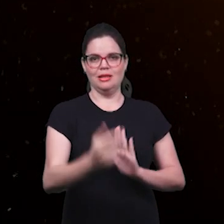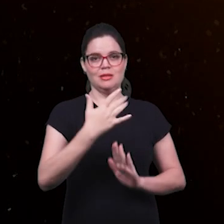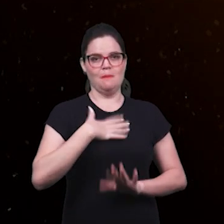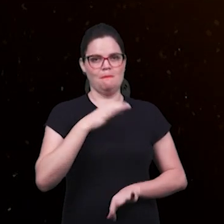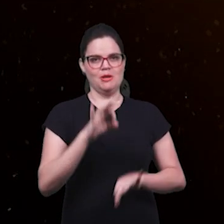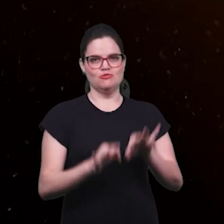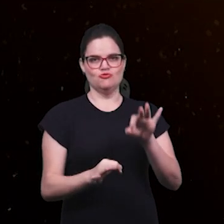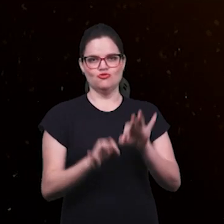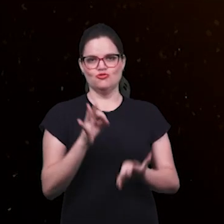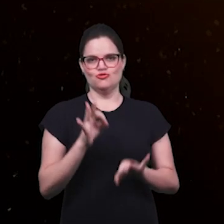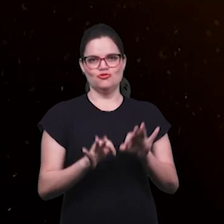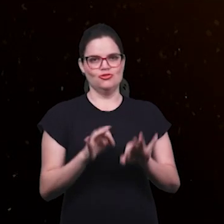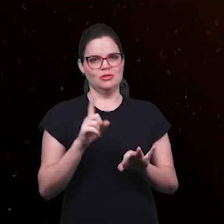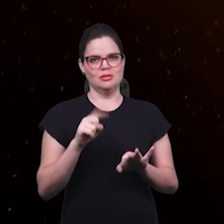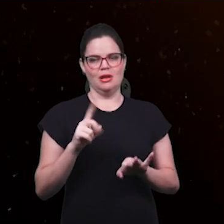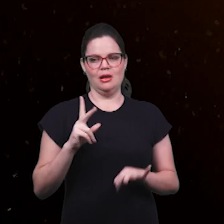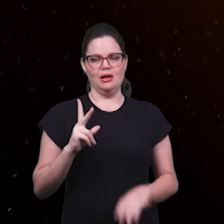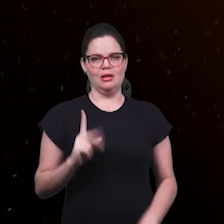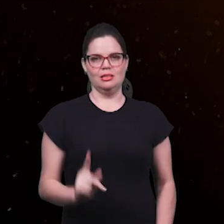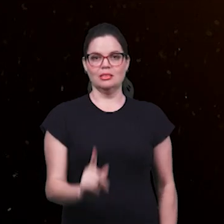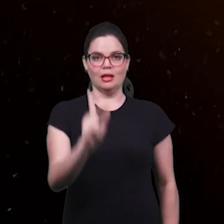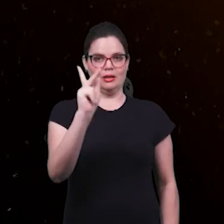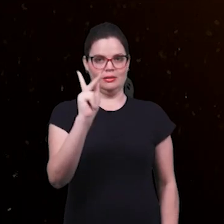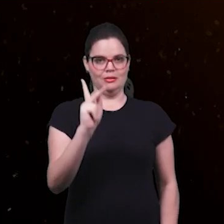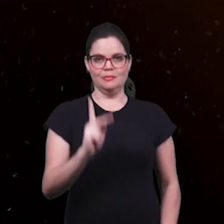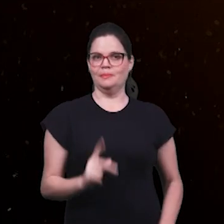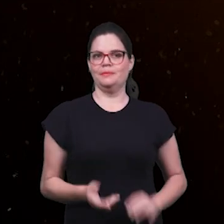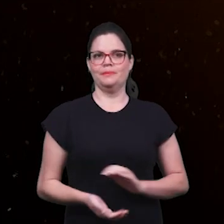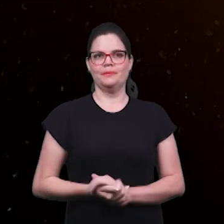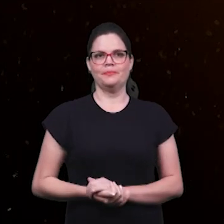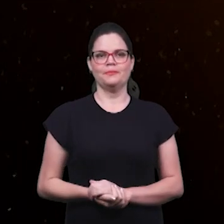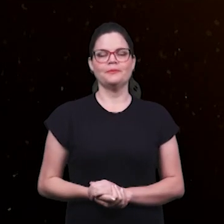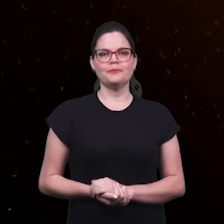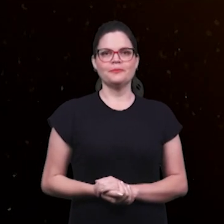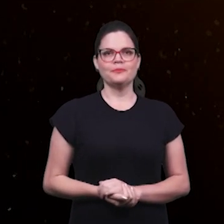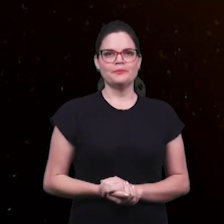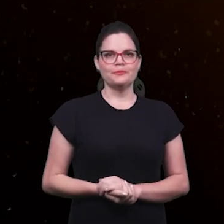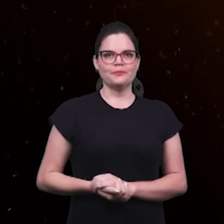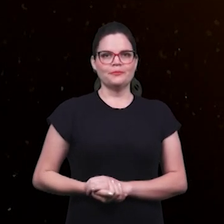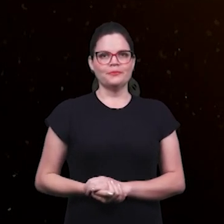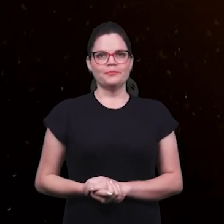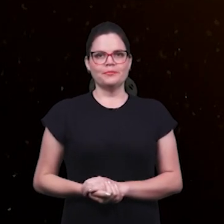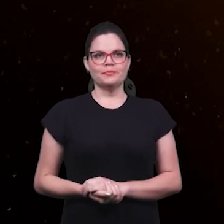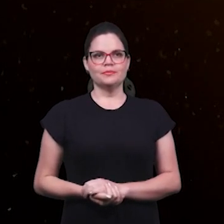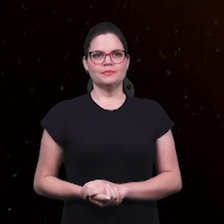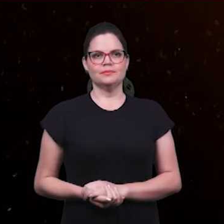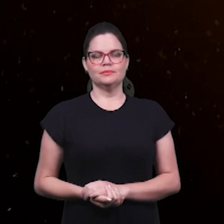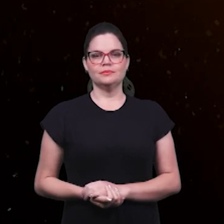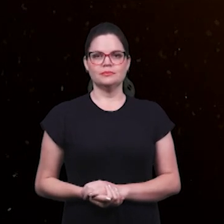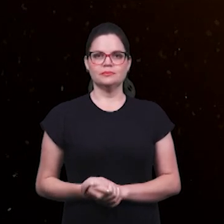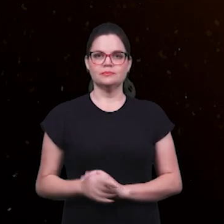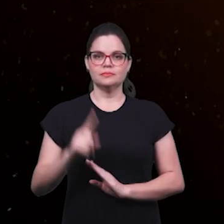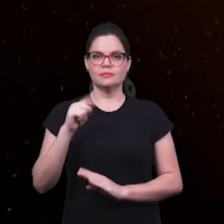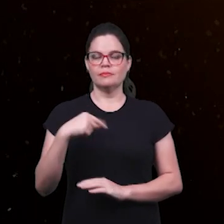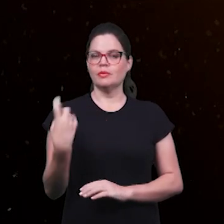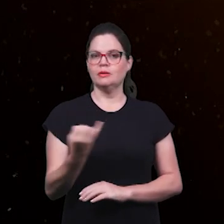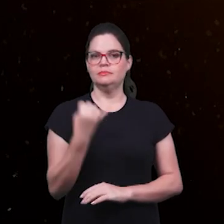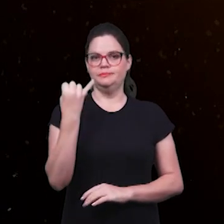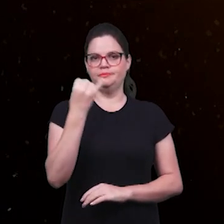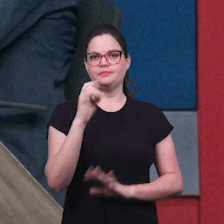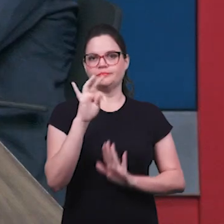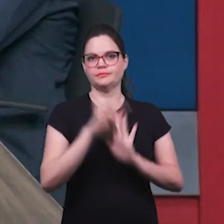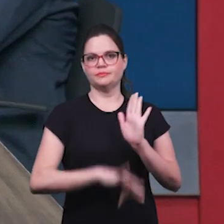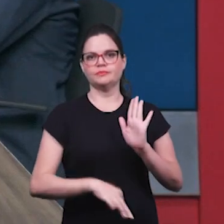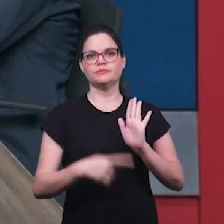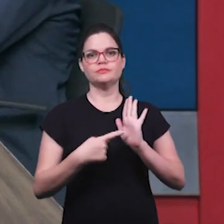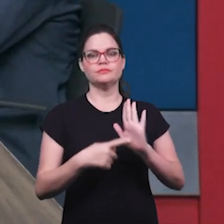justiça não será quebrantada. Muito bem, é importante aqui desse texto, nós